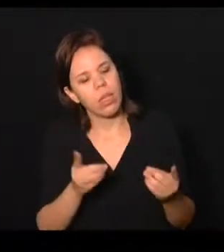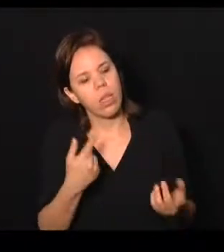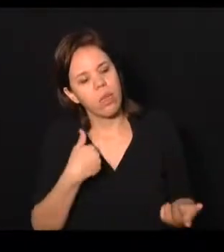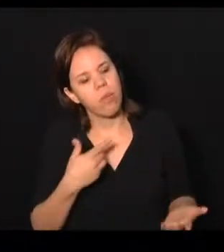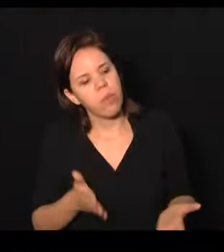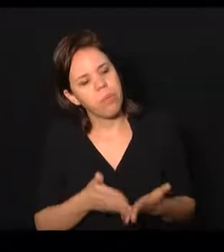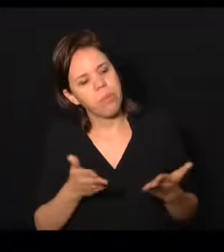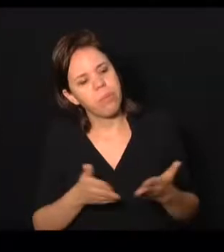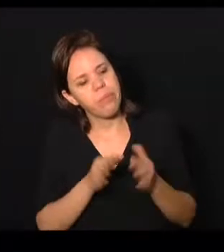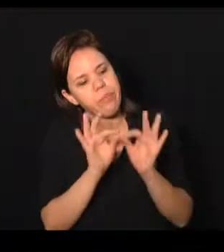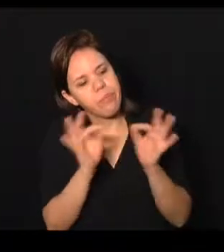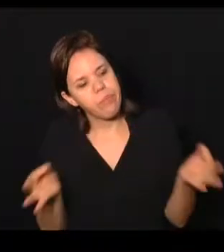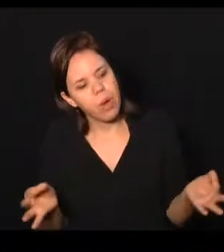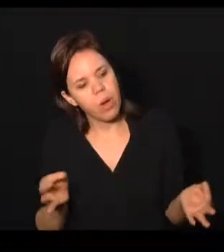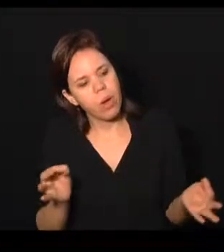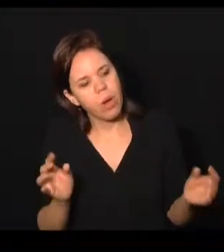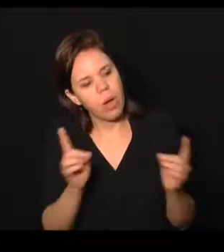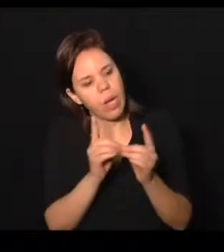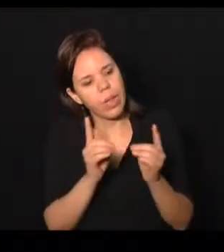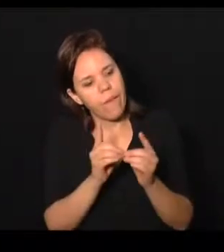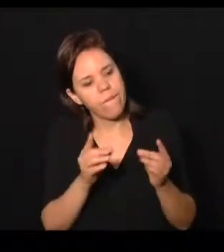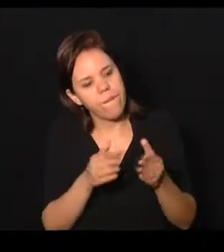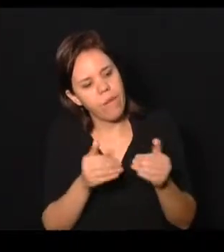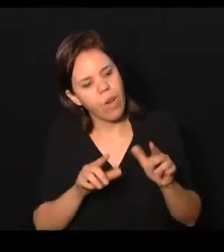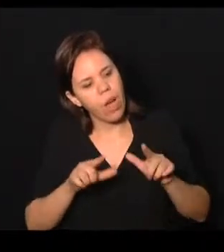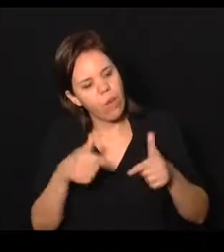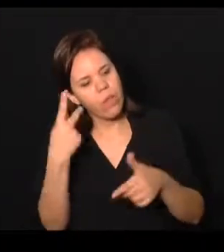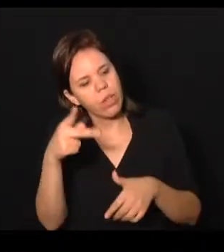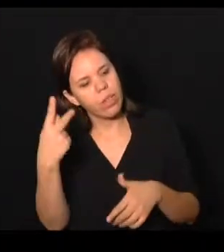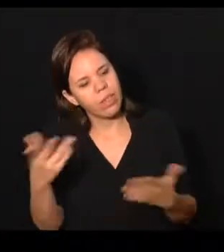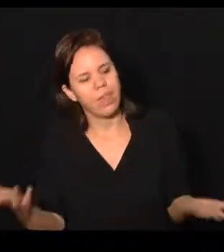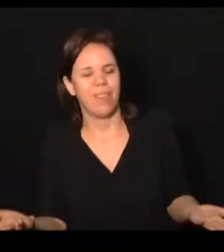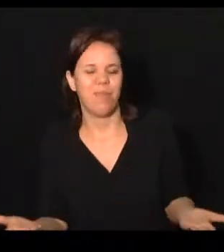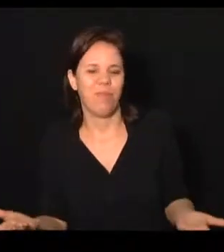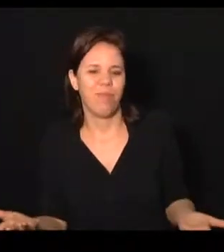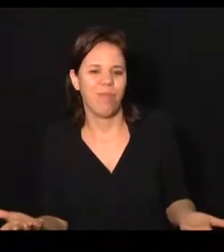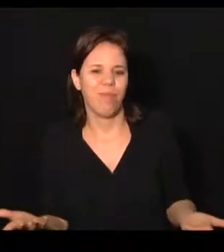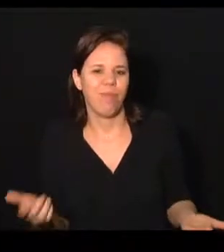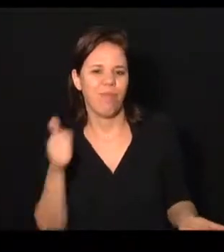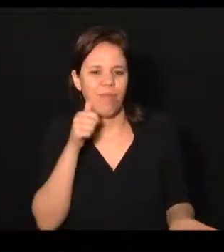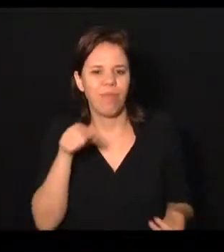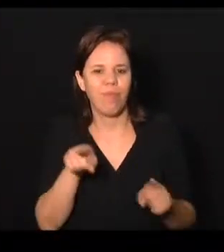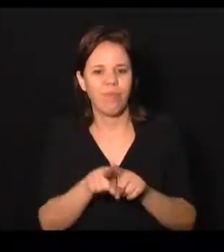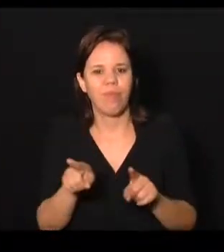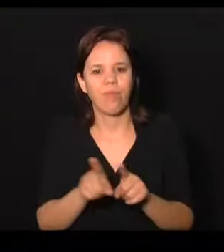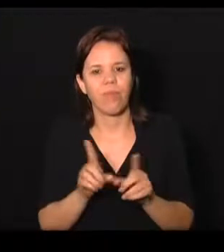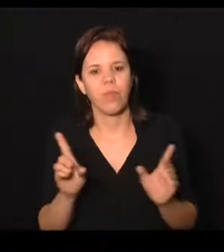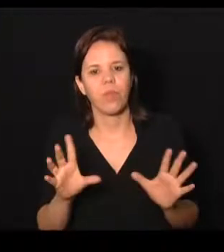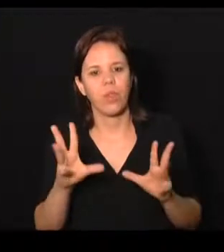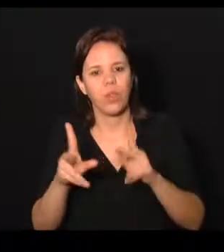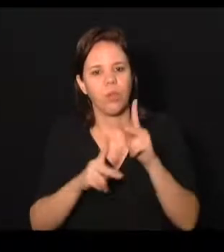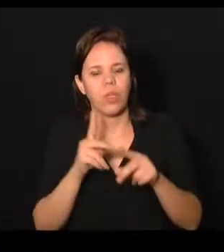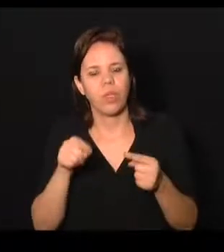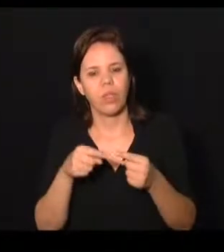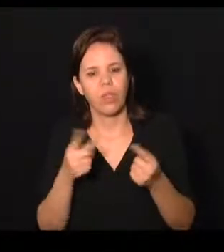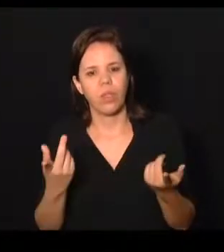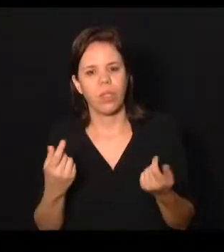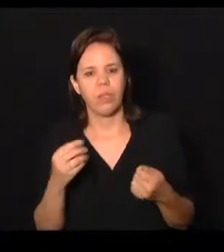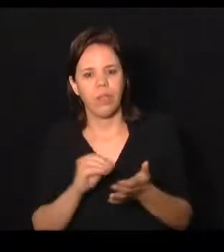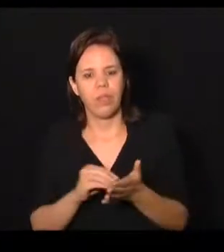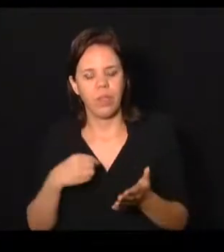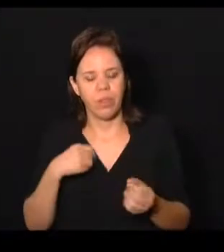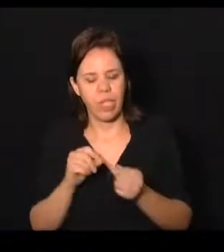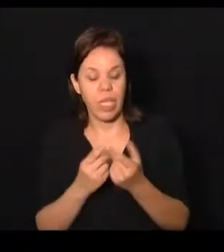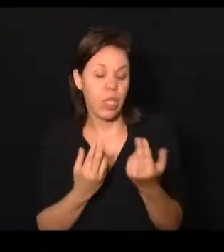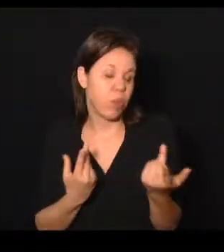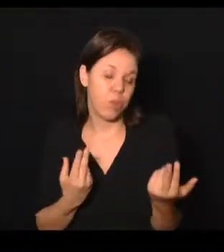pequeninos, cada favor, cada ato seu, da senhora também, às pessoas vulneráveis, a mim o